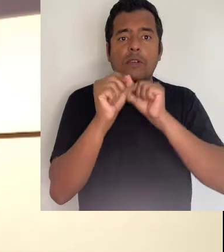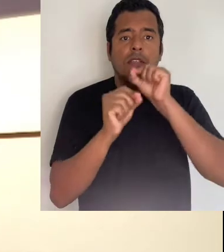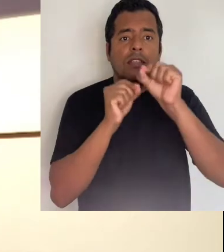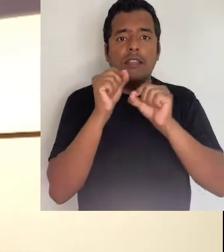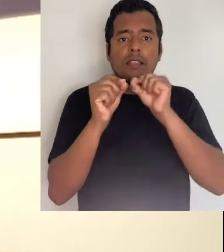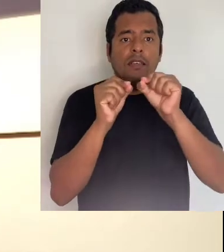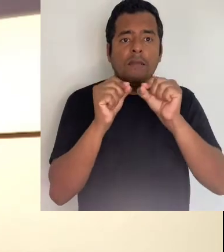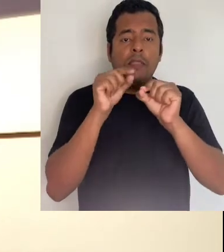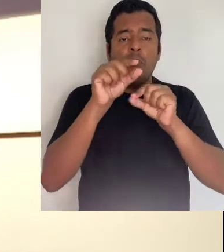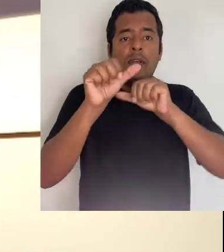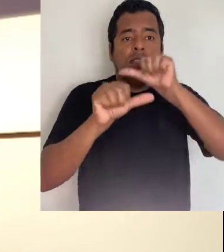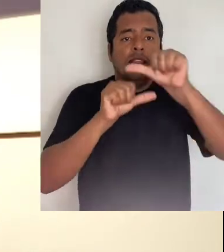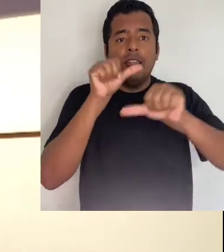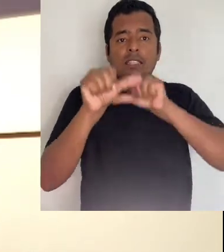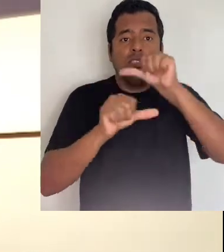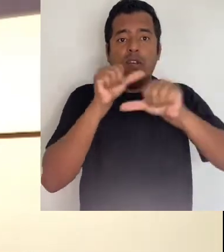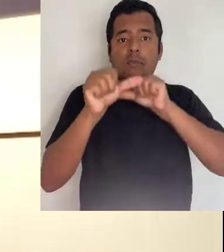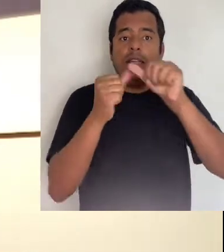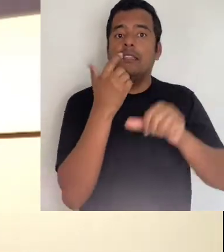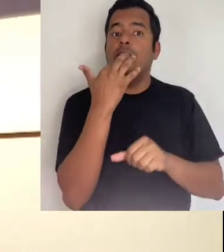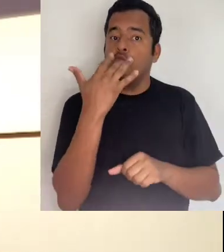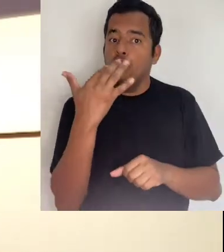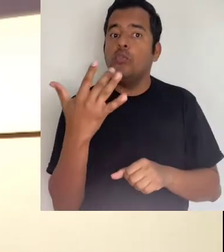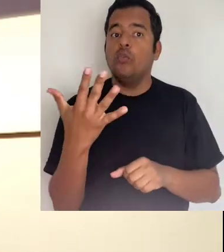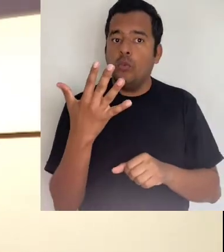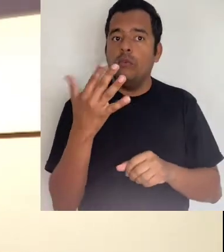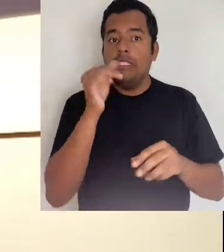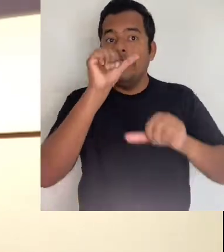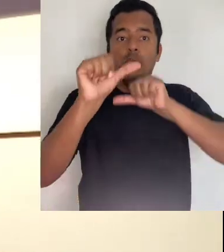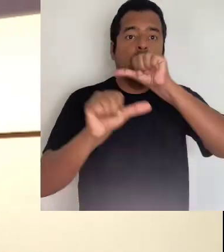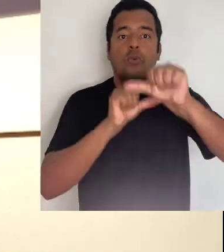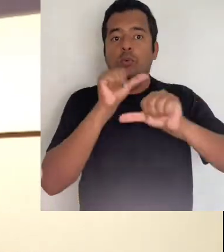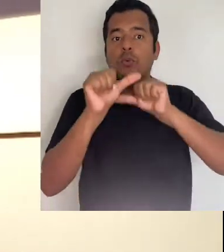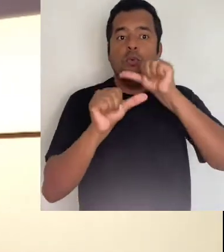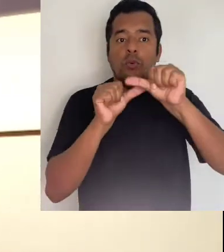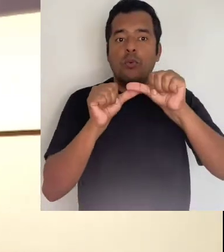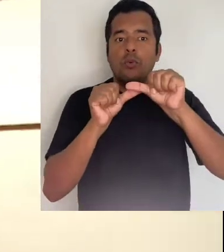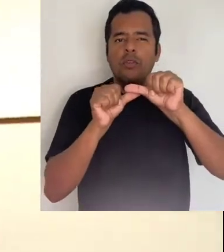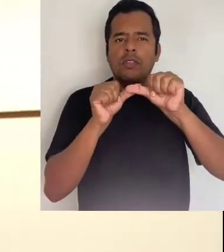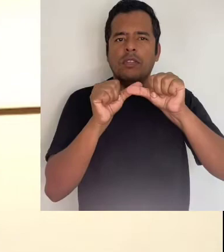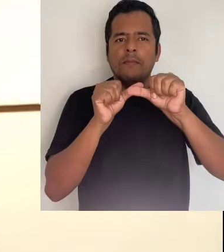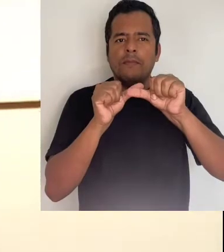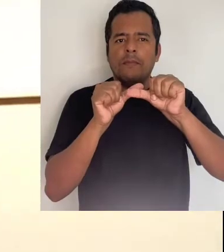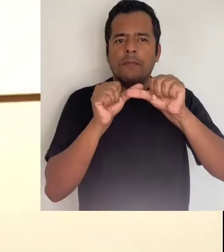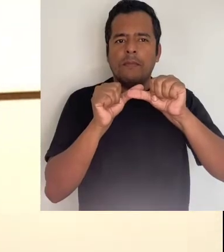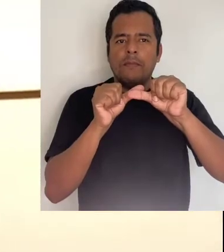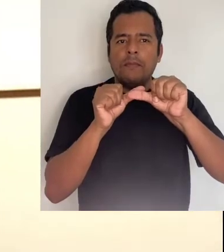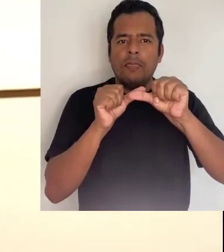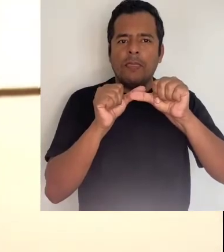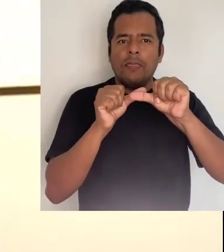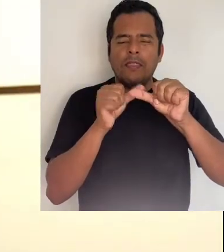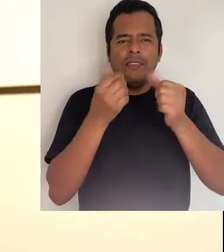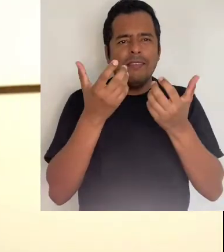você já tem aqui uma transformação na coloração do material, tá?